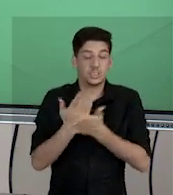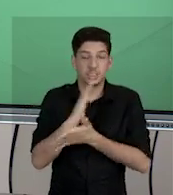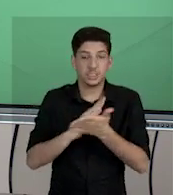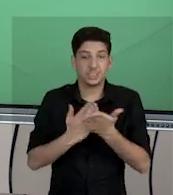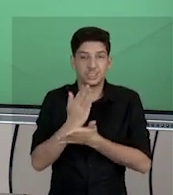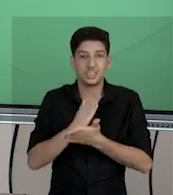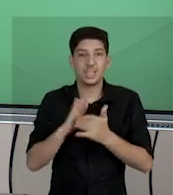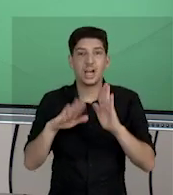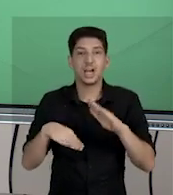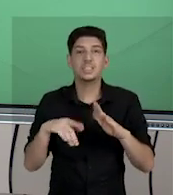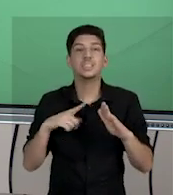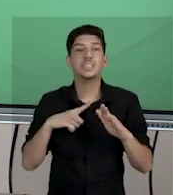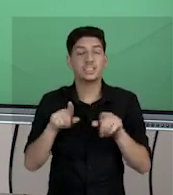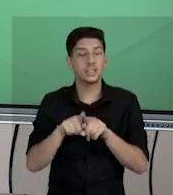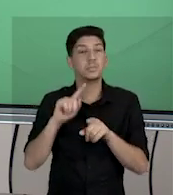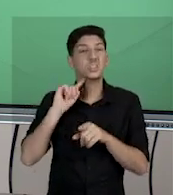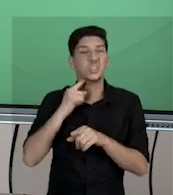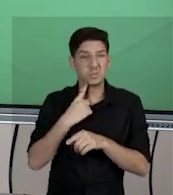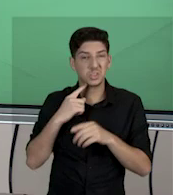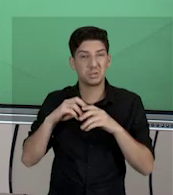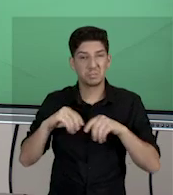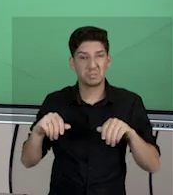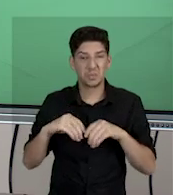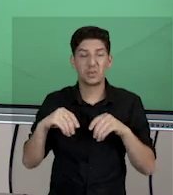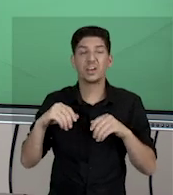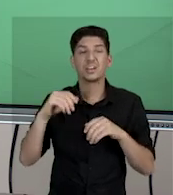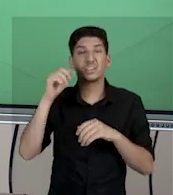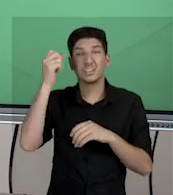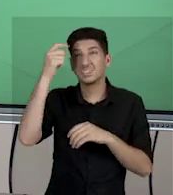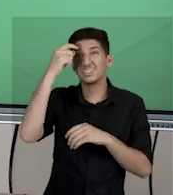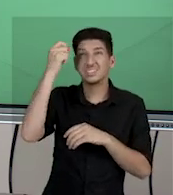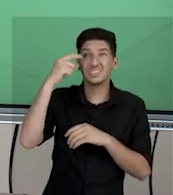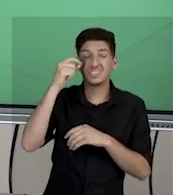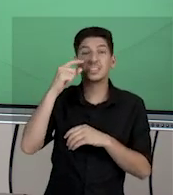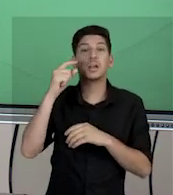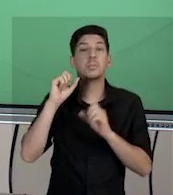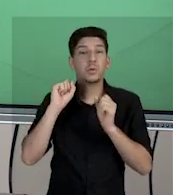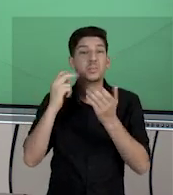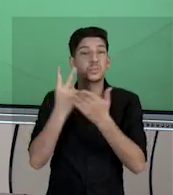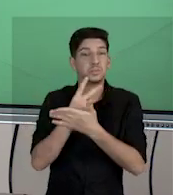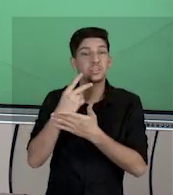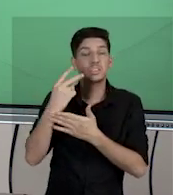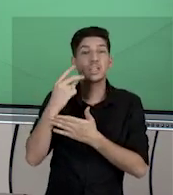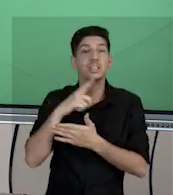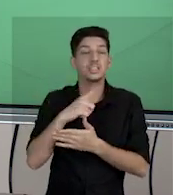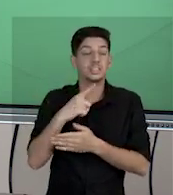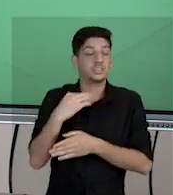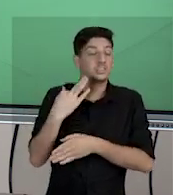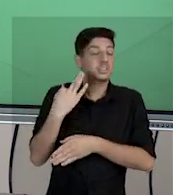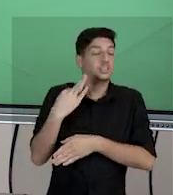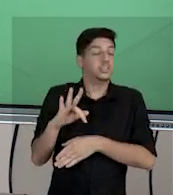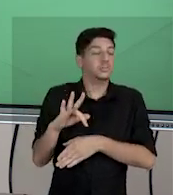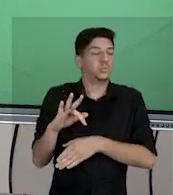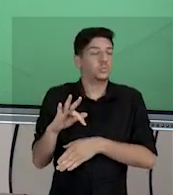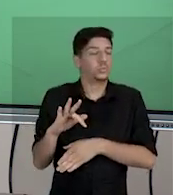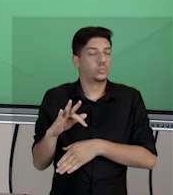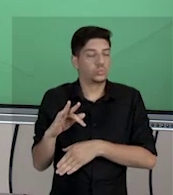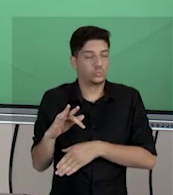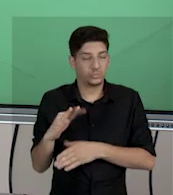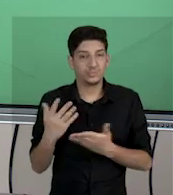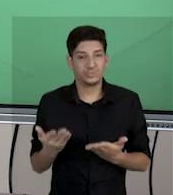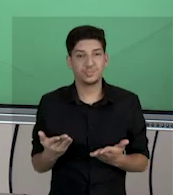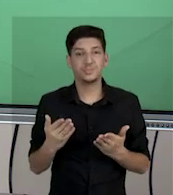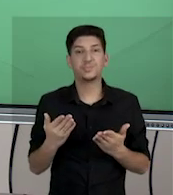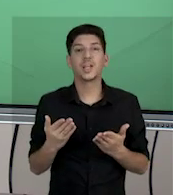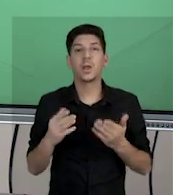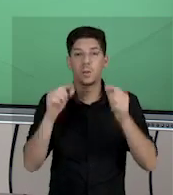descer com sujeirinhas, poeirinhas, né, que estão sobre a nossa pele e vai entrar ali dentro do nosso olho causando uma irritação muito grande. Então a